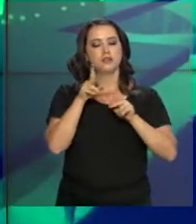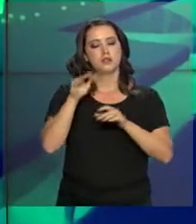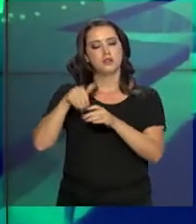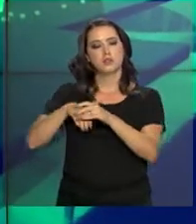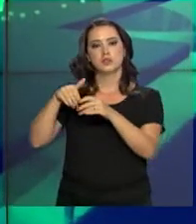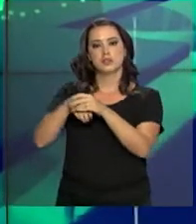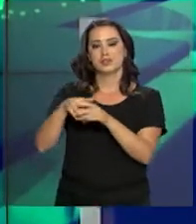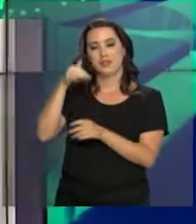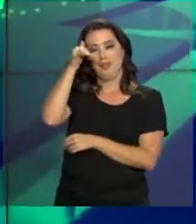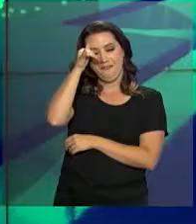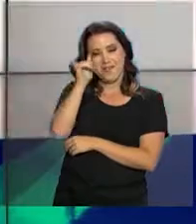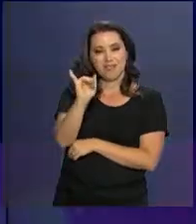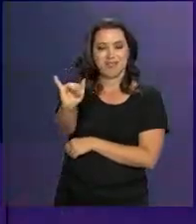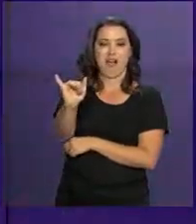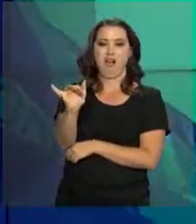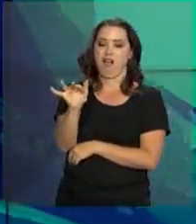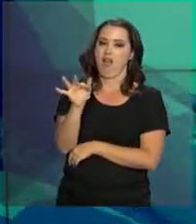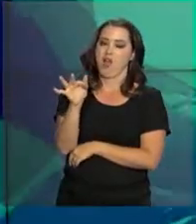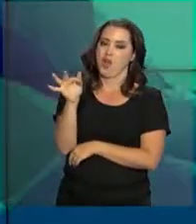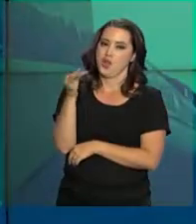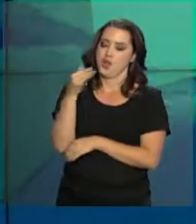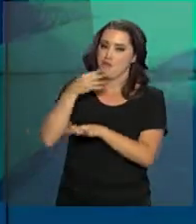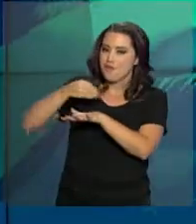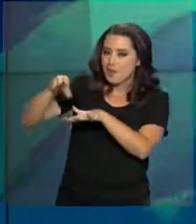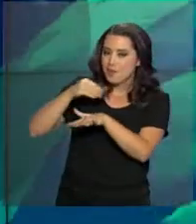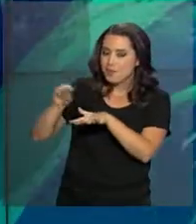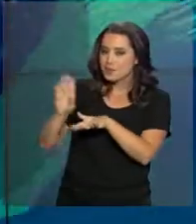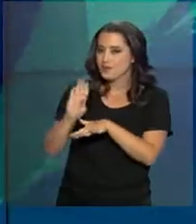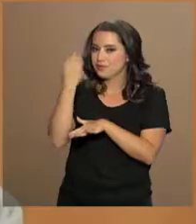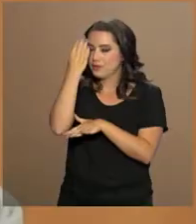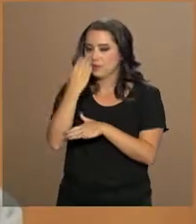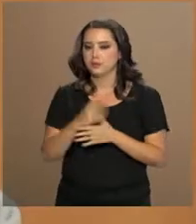combate às notícias mentirosas, as chamadas fake news.